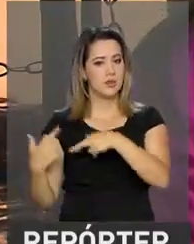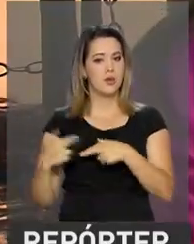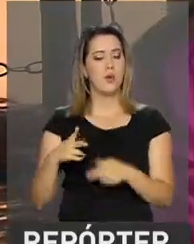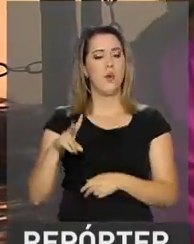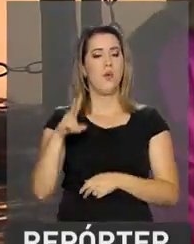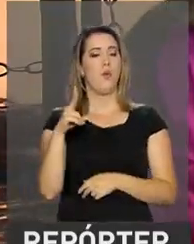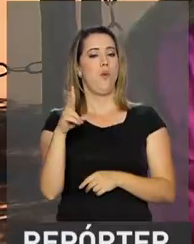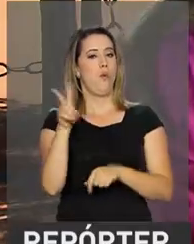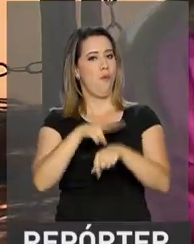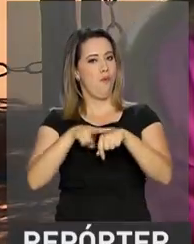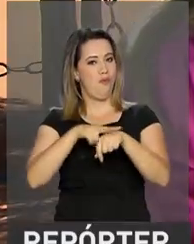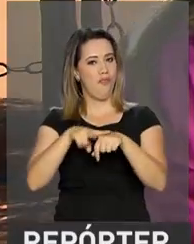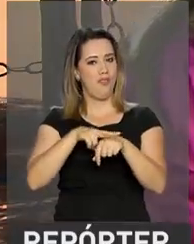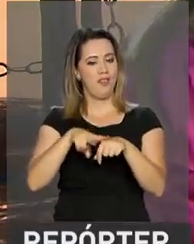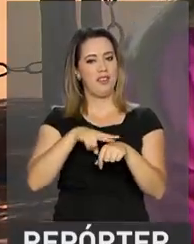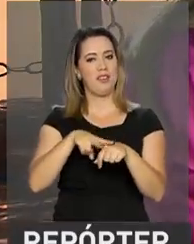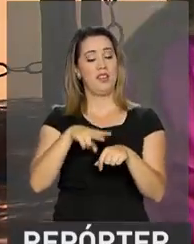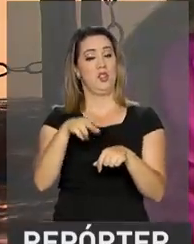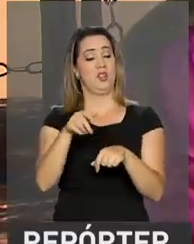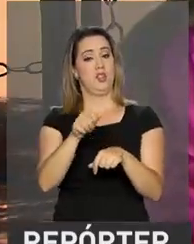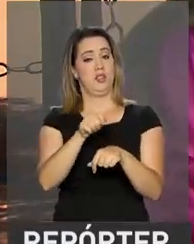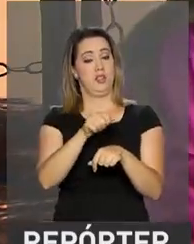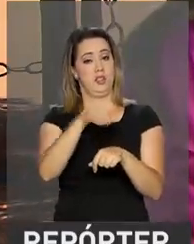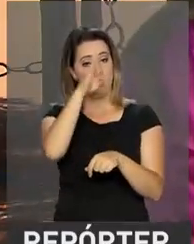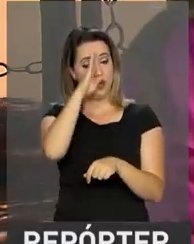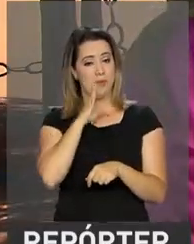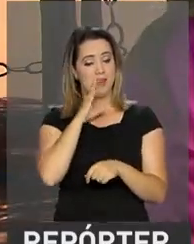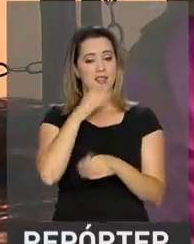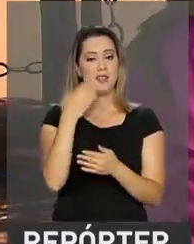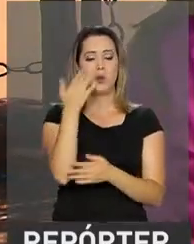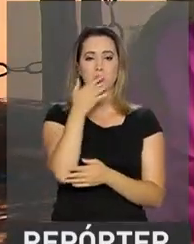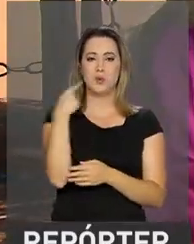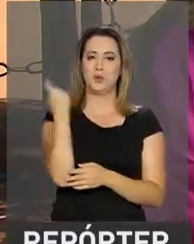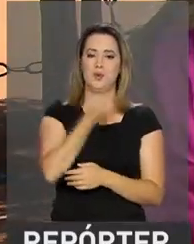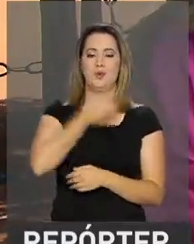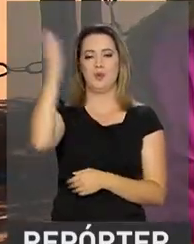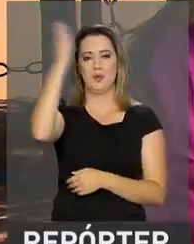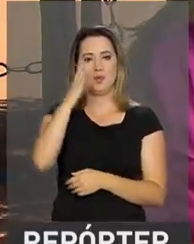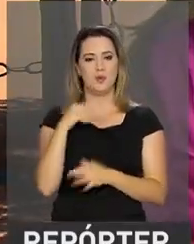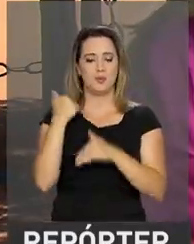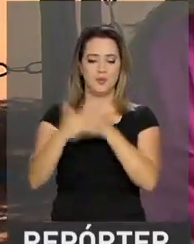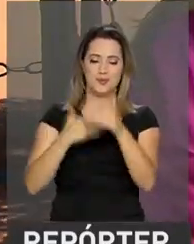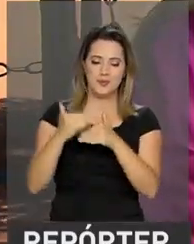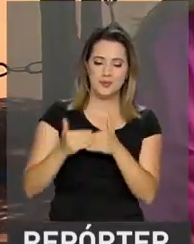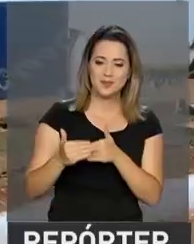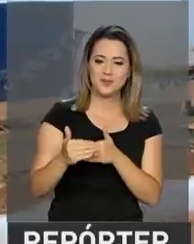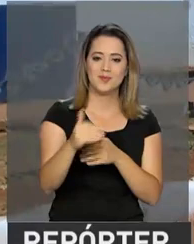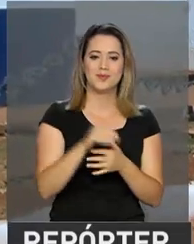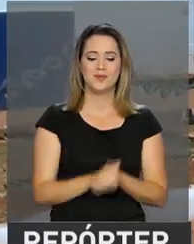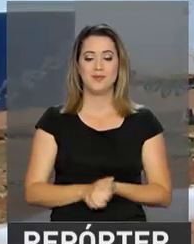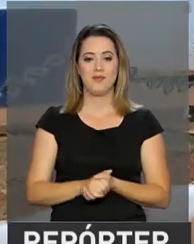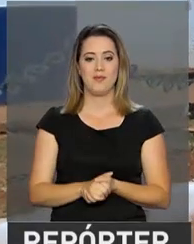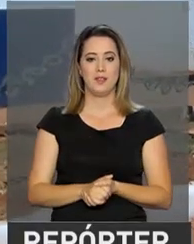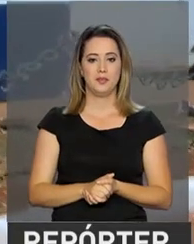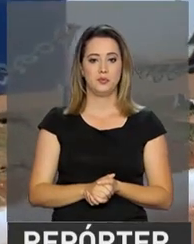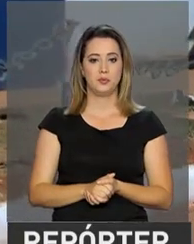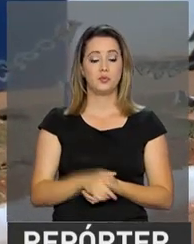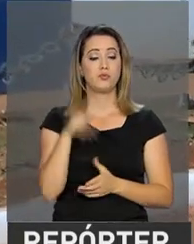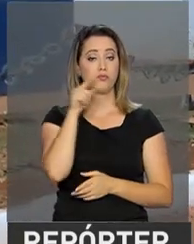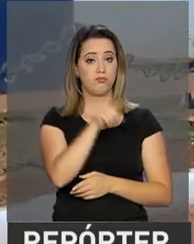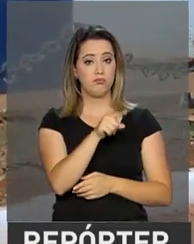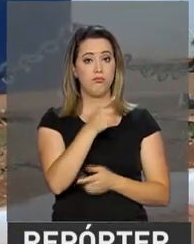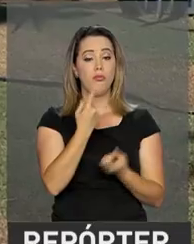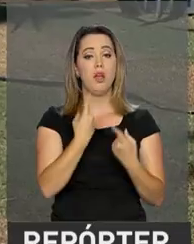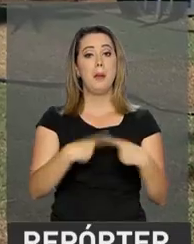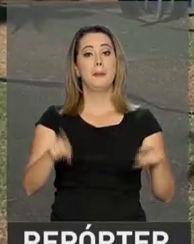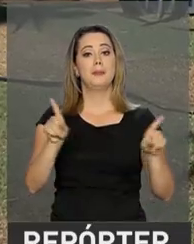e amarelo, cores da bandeira nacional. Tudo para manter a tradição no 7 de setembro. A bateria de cerimonial